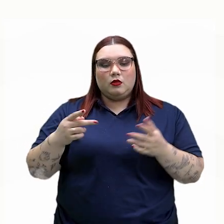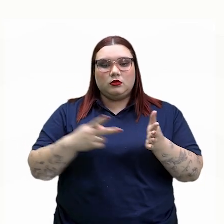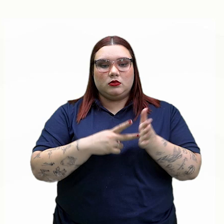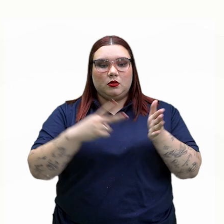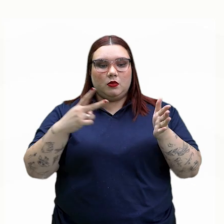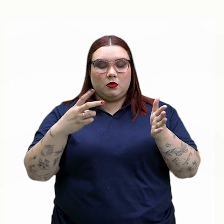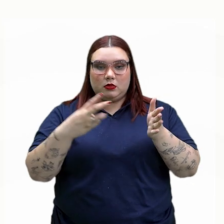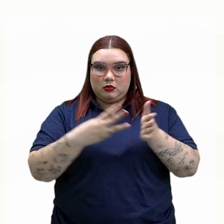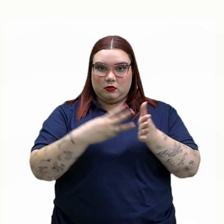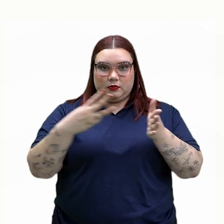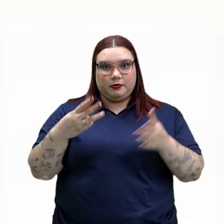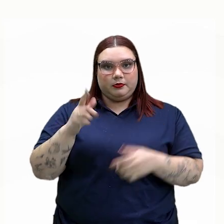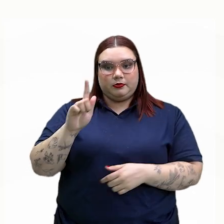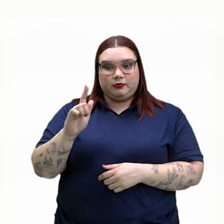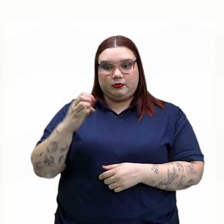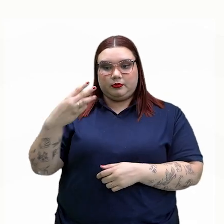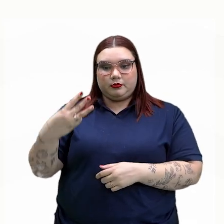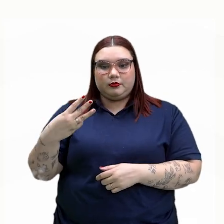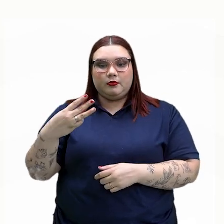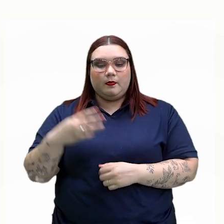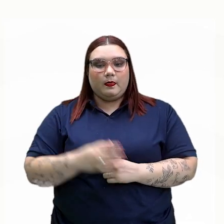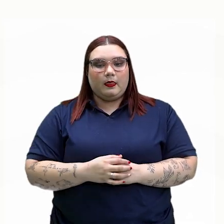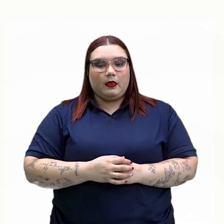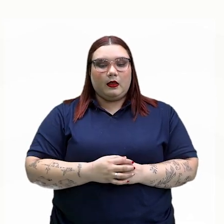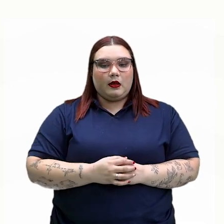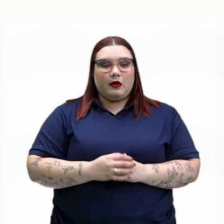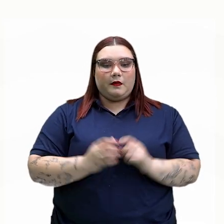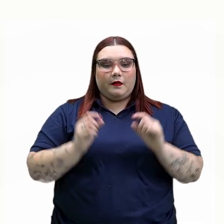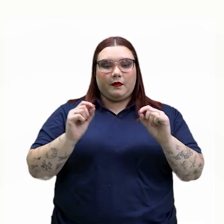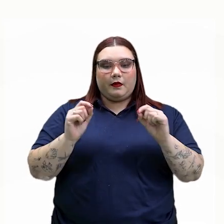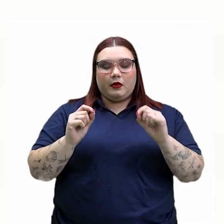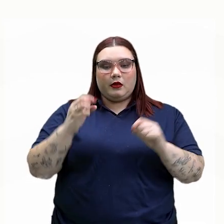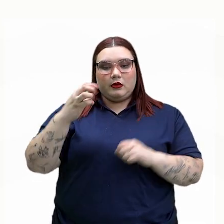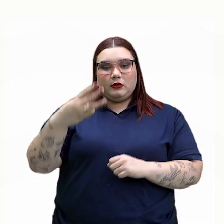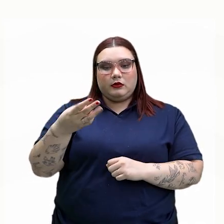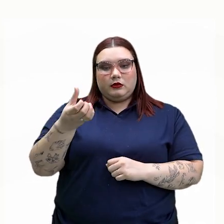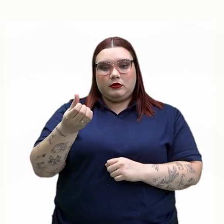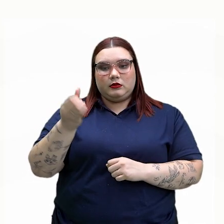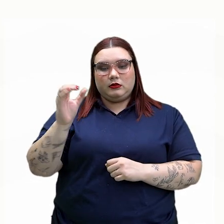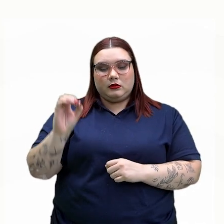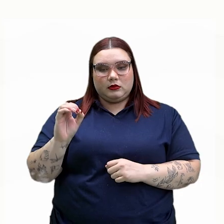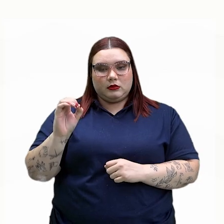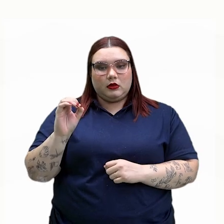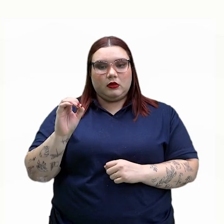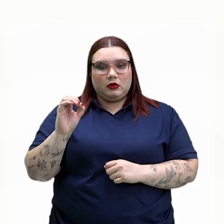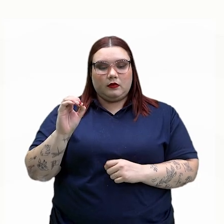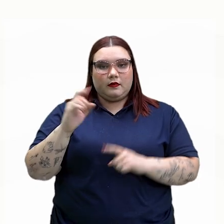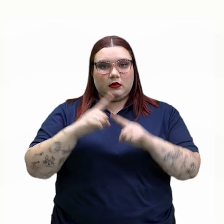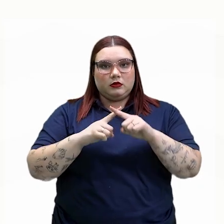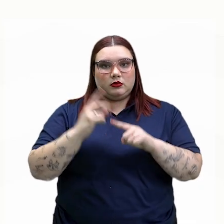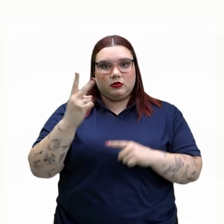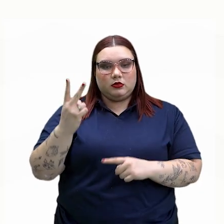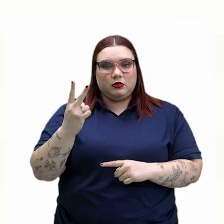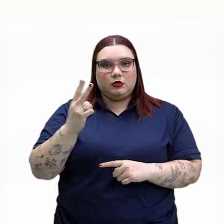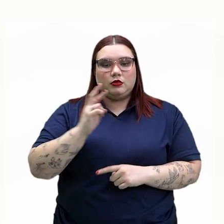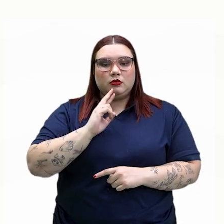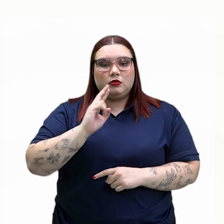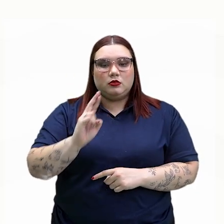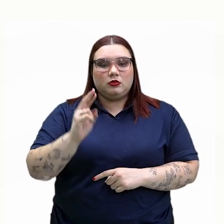outro vai ser quem? 10 vezes x e 2 vezes 360. Ora,